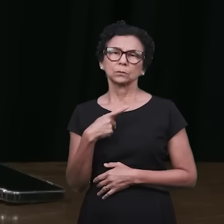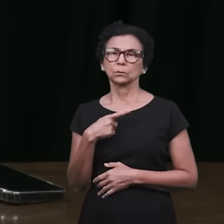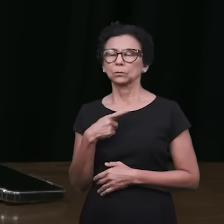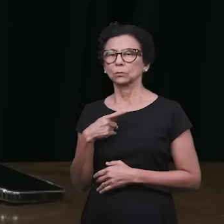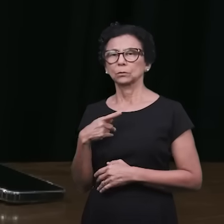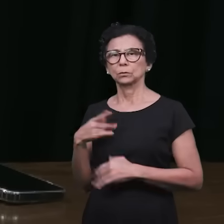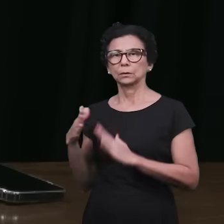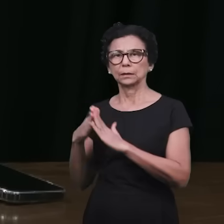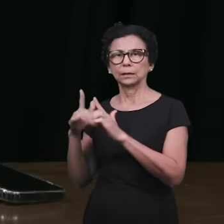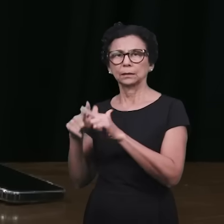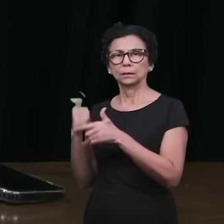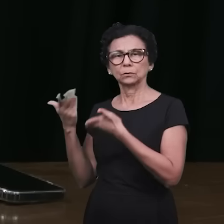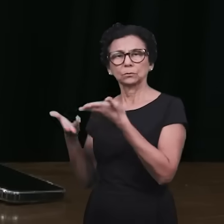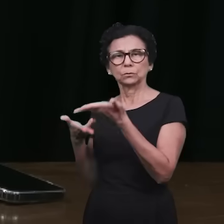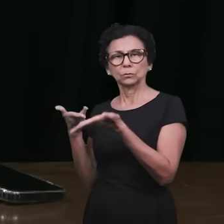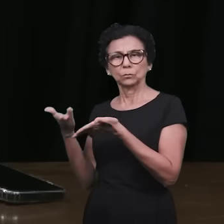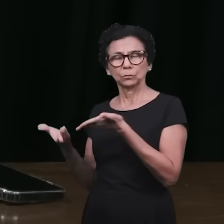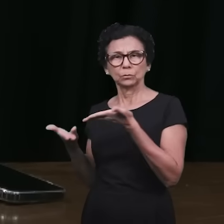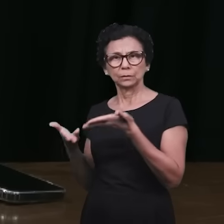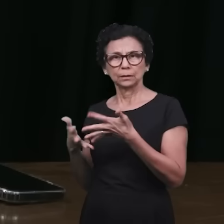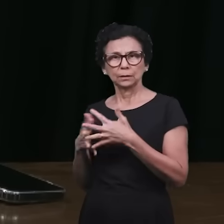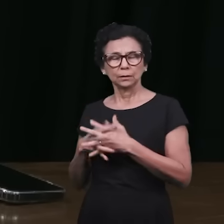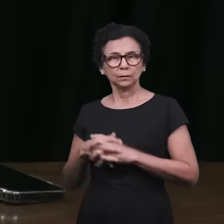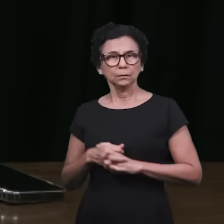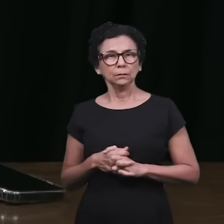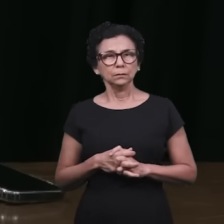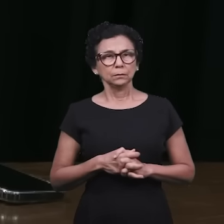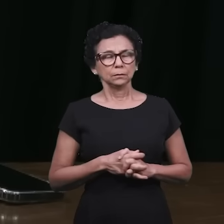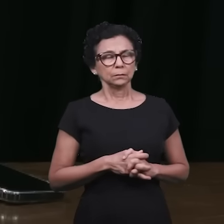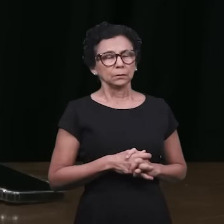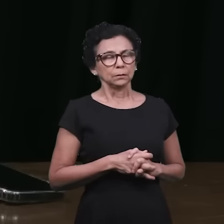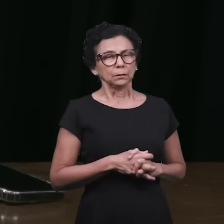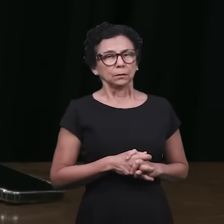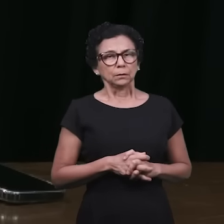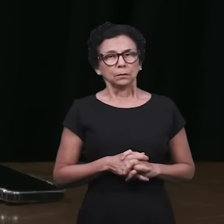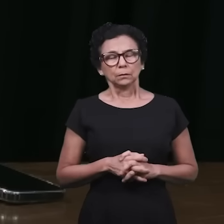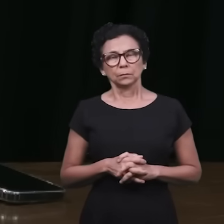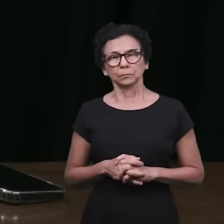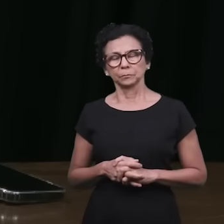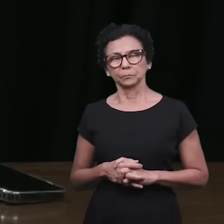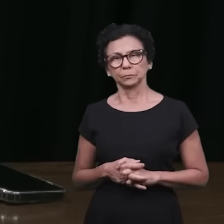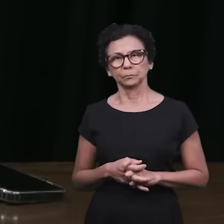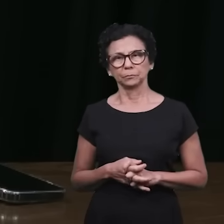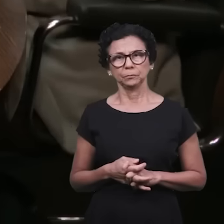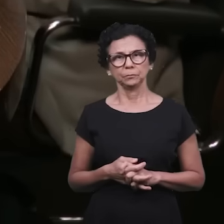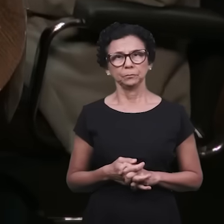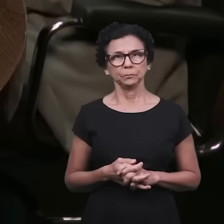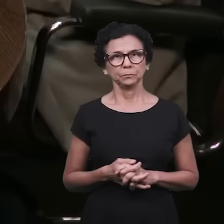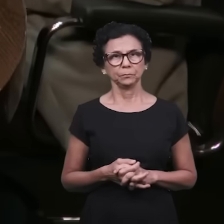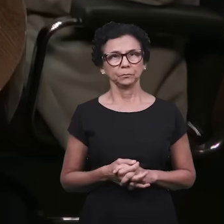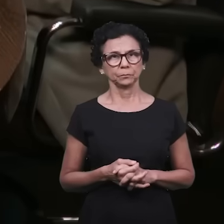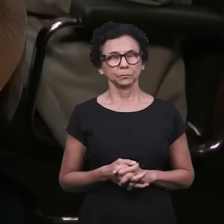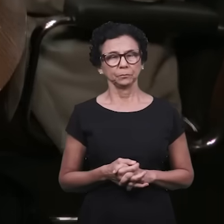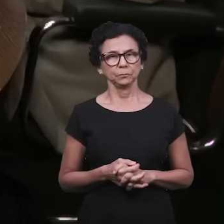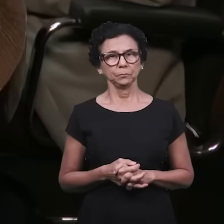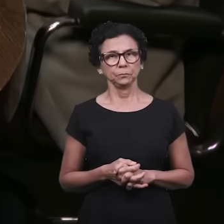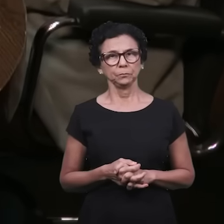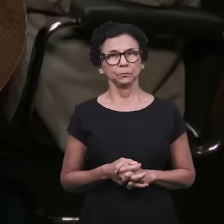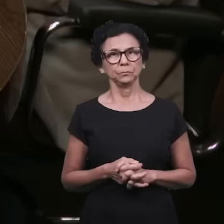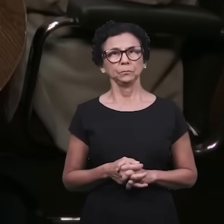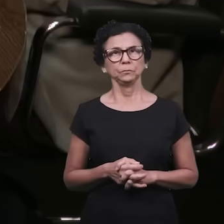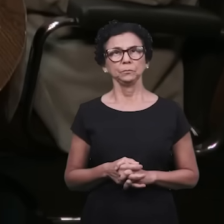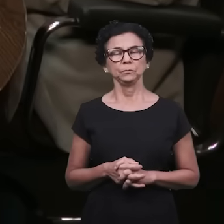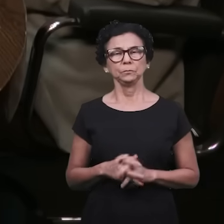nós podemos falar da forma ou do que o pastor fornece para a ovelha? Quando nós falamos aqui no